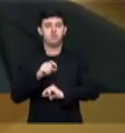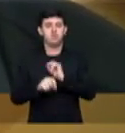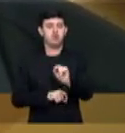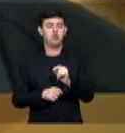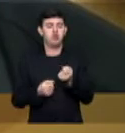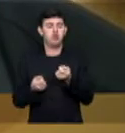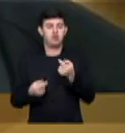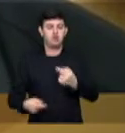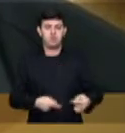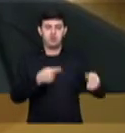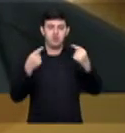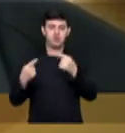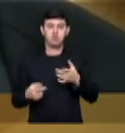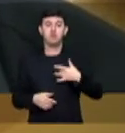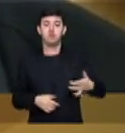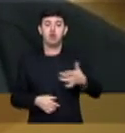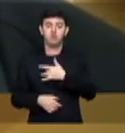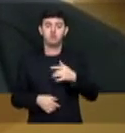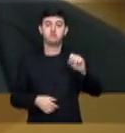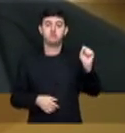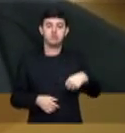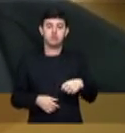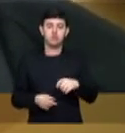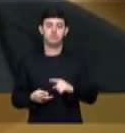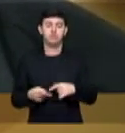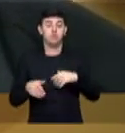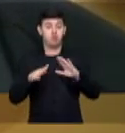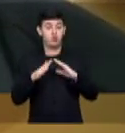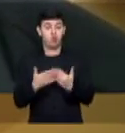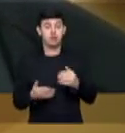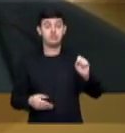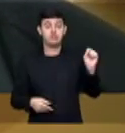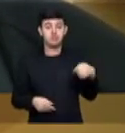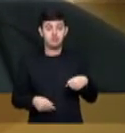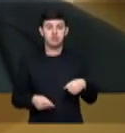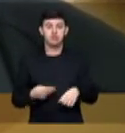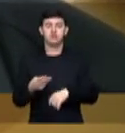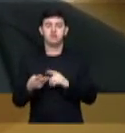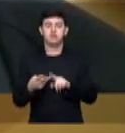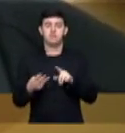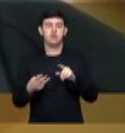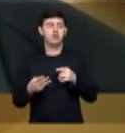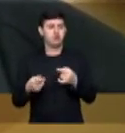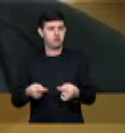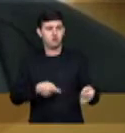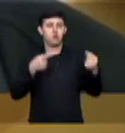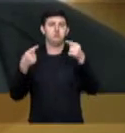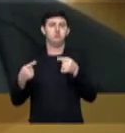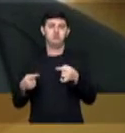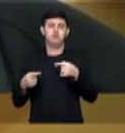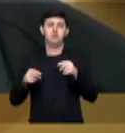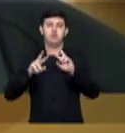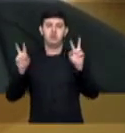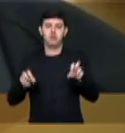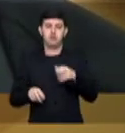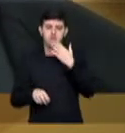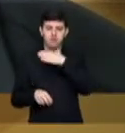aqui sim materialmente de escola, tratamos aqui sim materialmente de